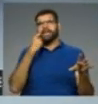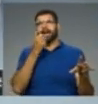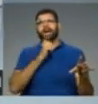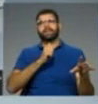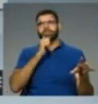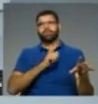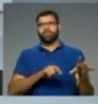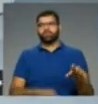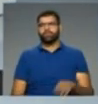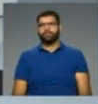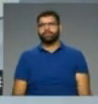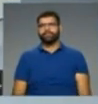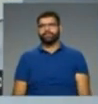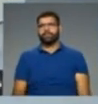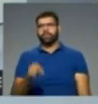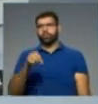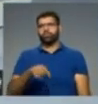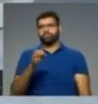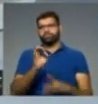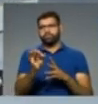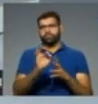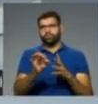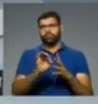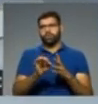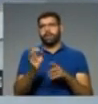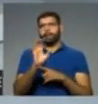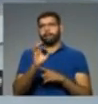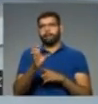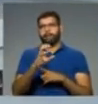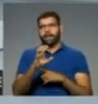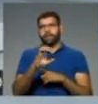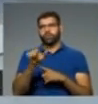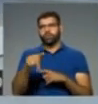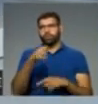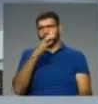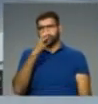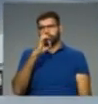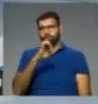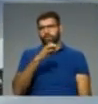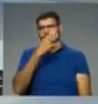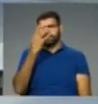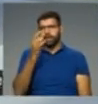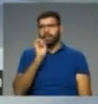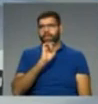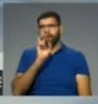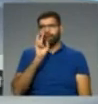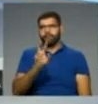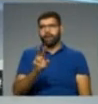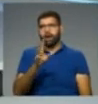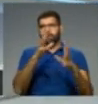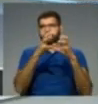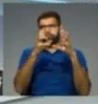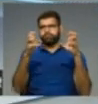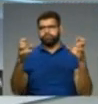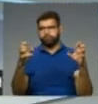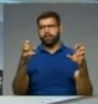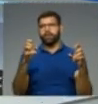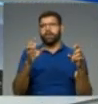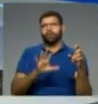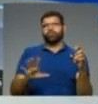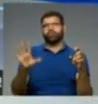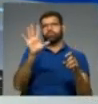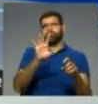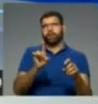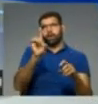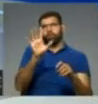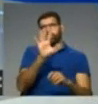Açores. Vendo em pormenor para hoje uma imagem na gama do visível das 8 da manhã, podemos ver de facto muita nebulosidade a afetar as regiões